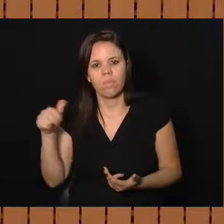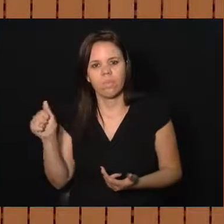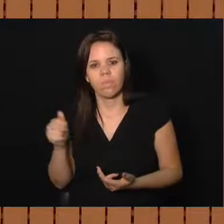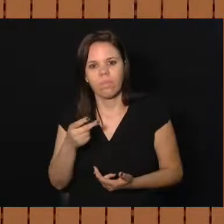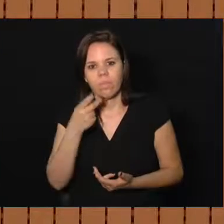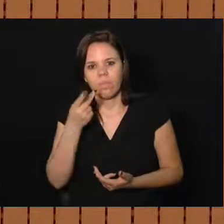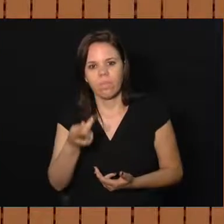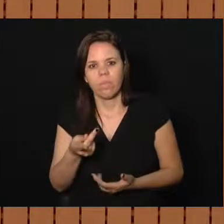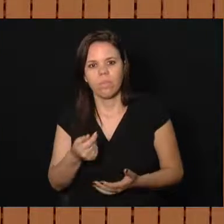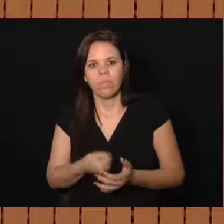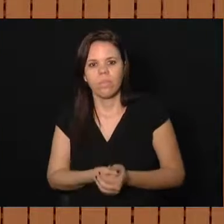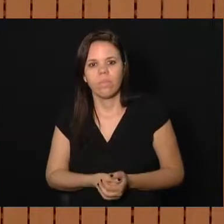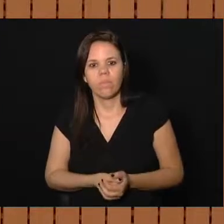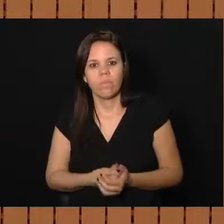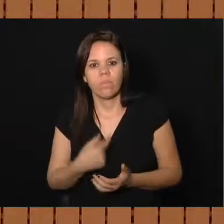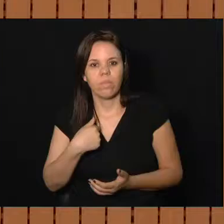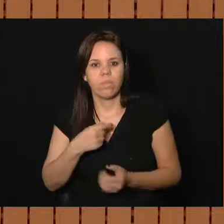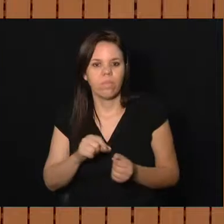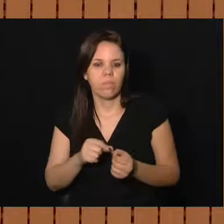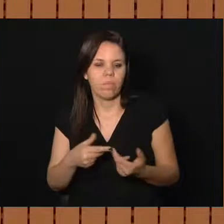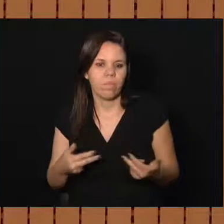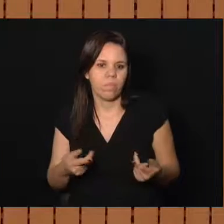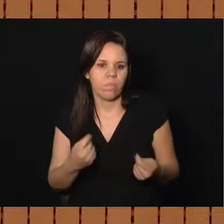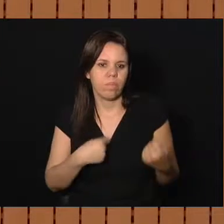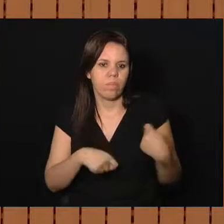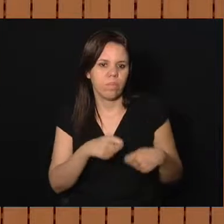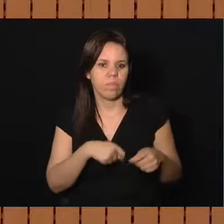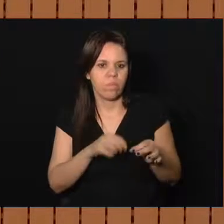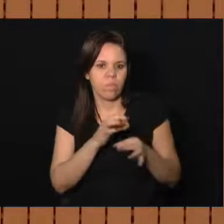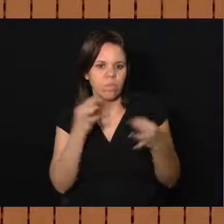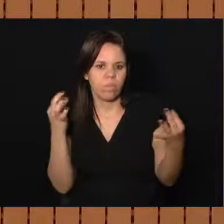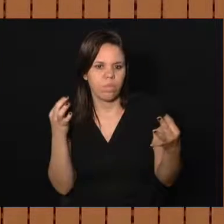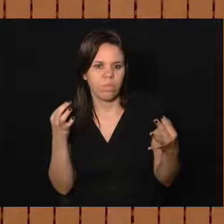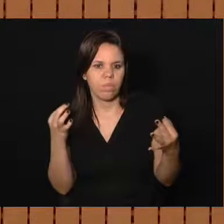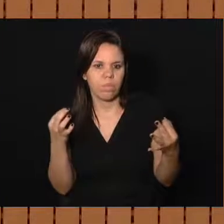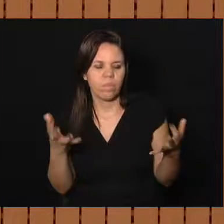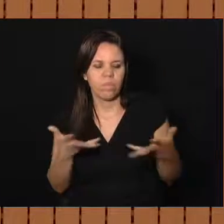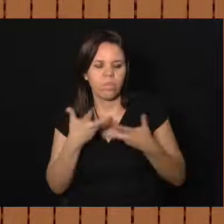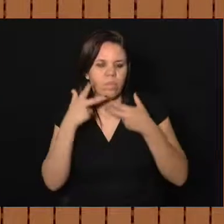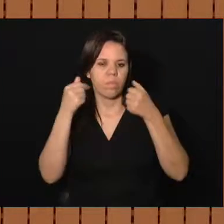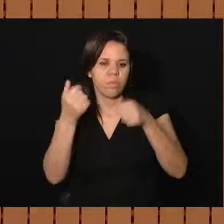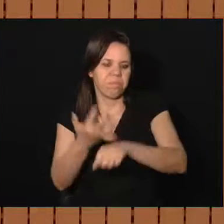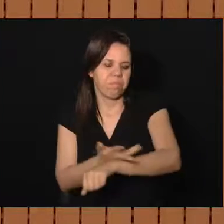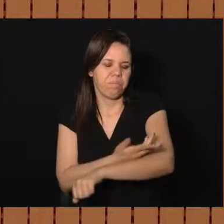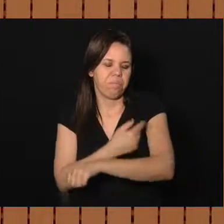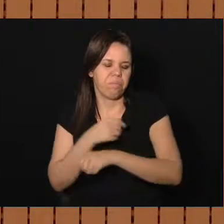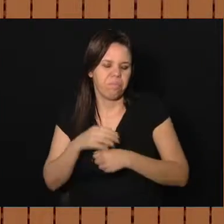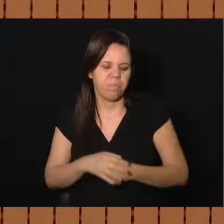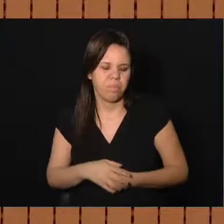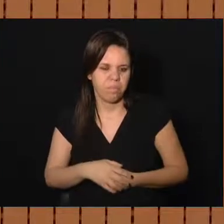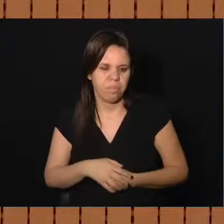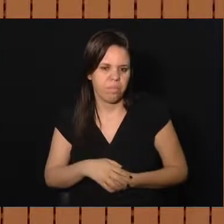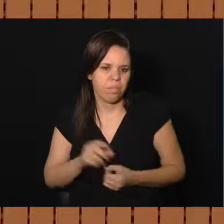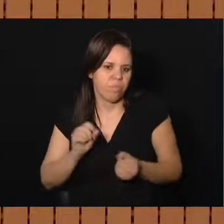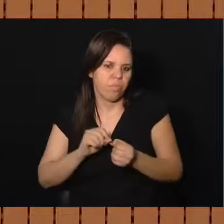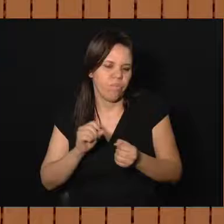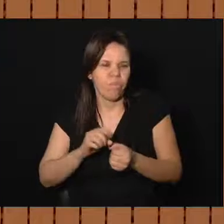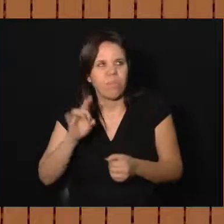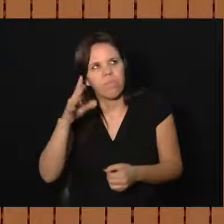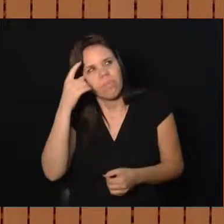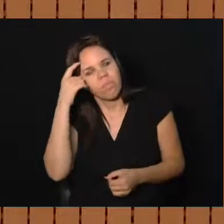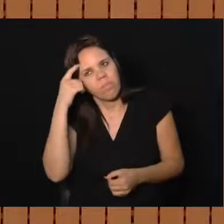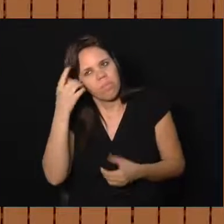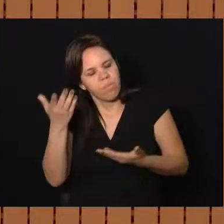né? Eu, quando faço um negócio, eu gosto de fazer bem feito, eu quero fazer o melhor. Né? E eu não faço pensando no que